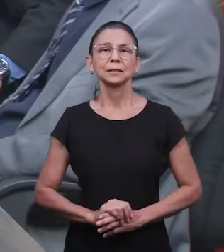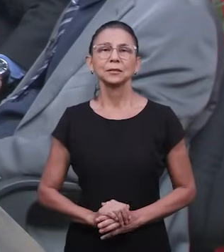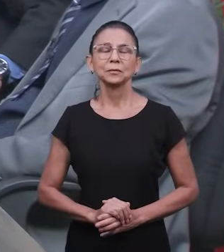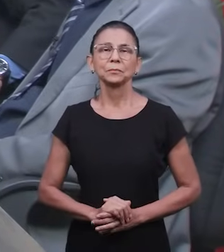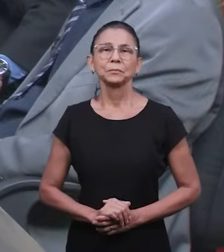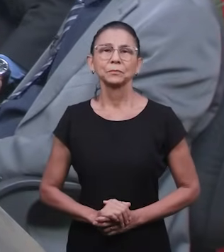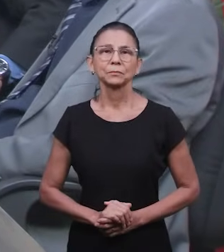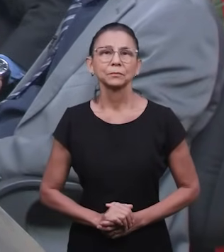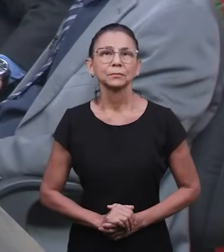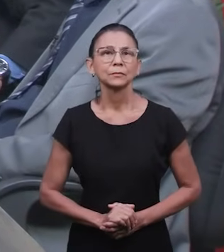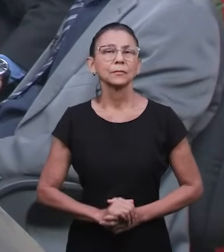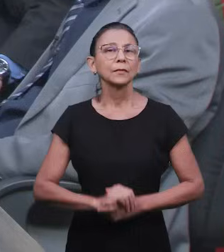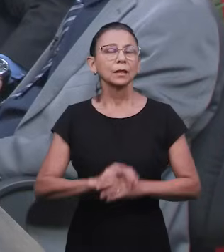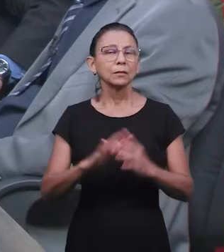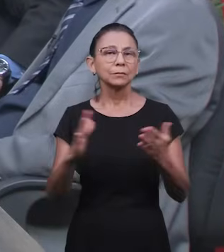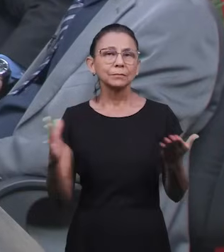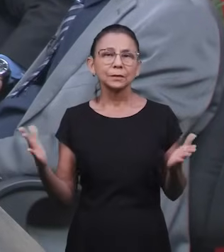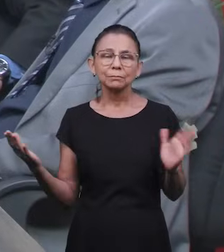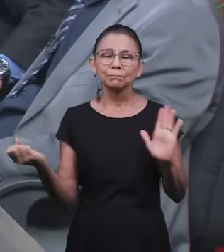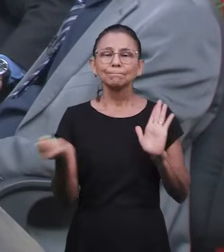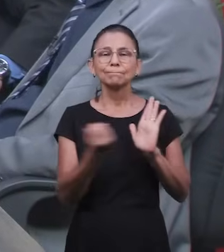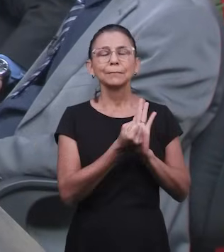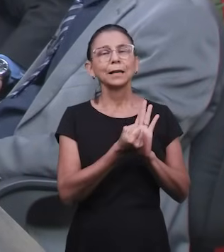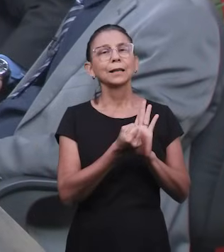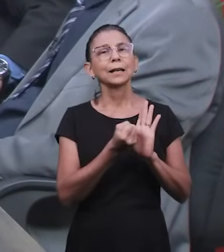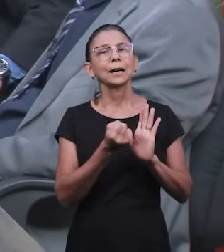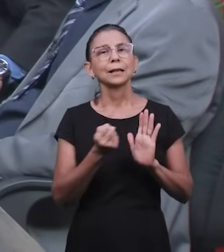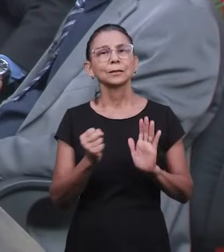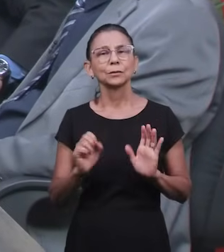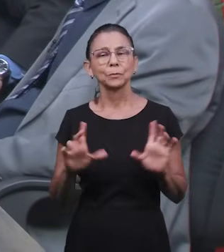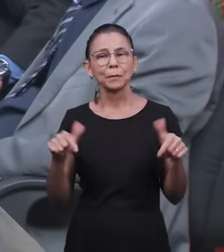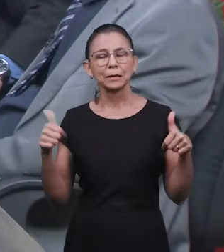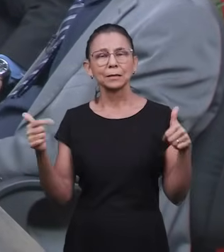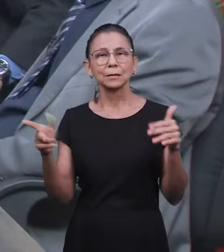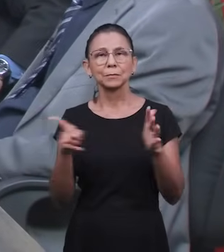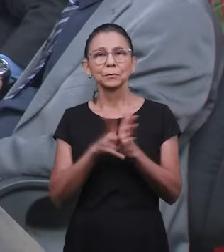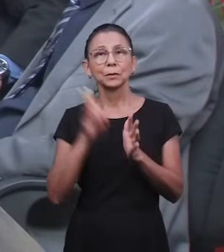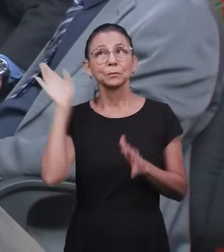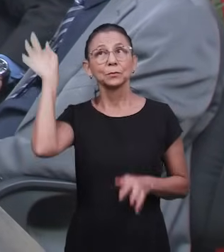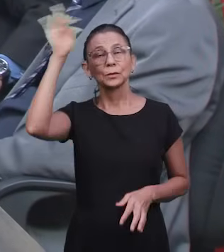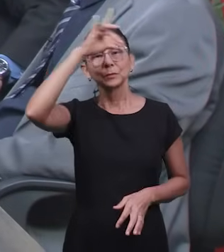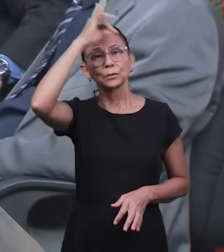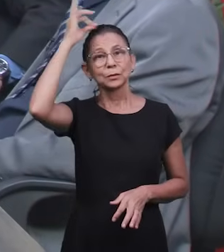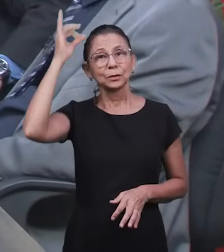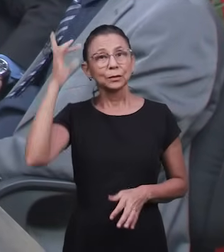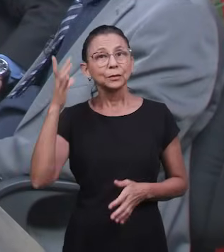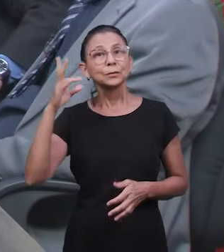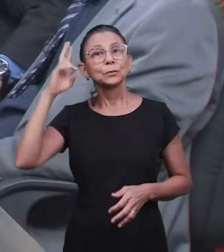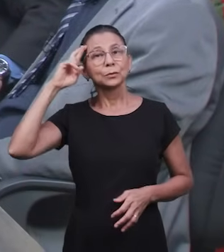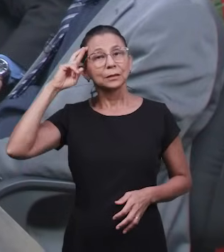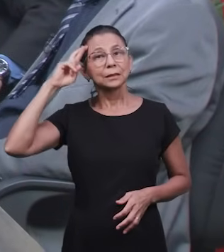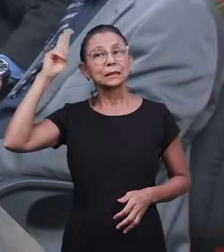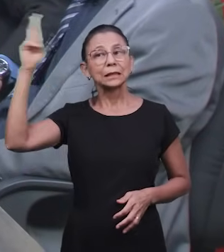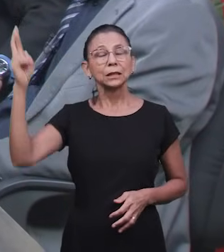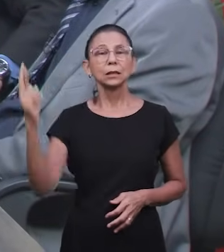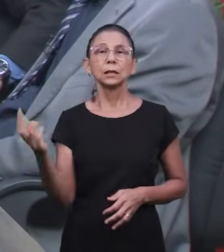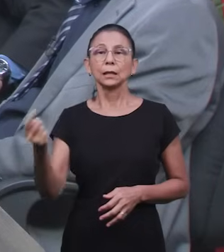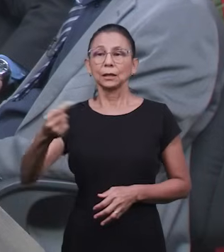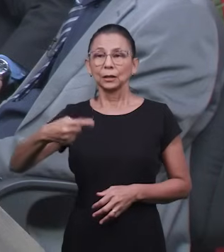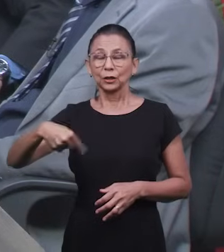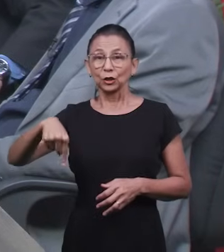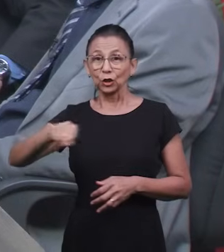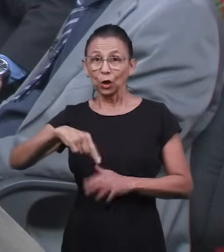um encontro, Glória a Deus. assim, marcado Operação por Deus, do Senhor. uma operação do Senhor, entendeu? Que nós viemos